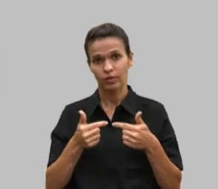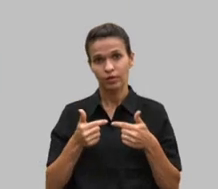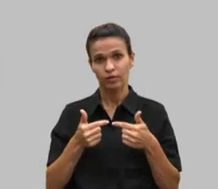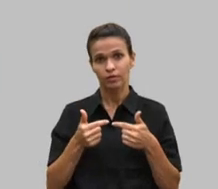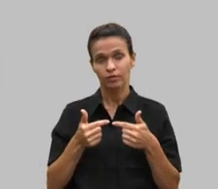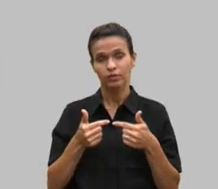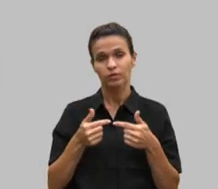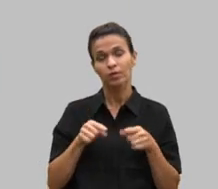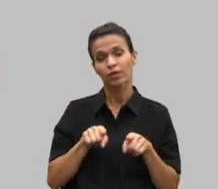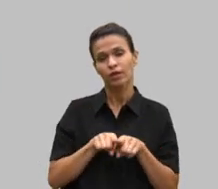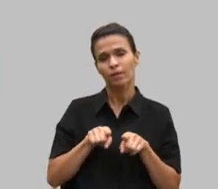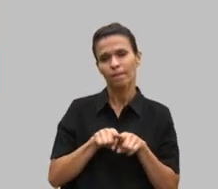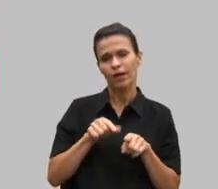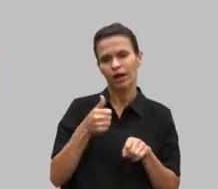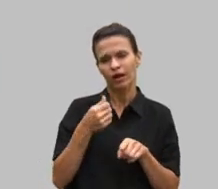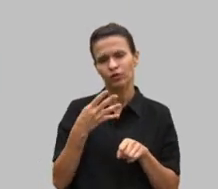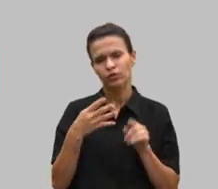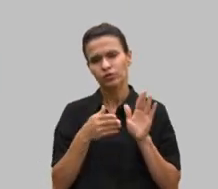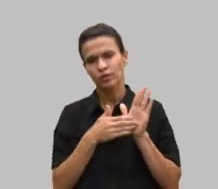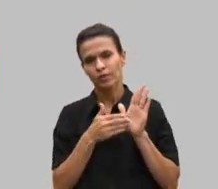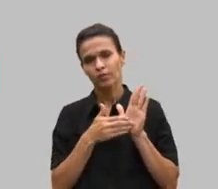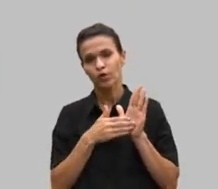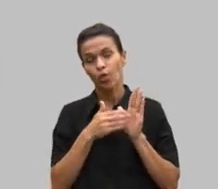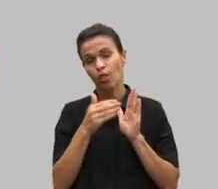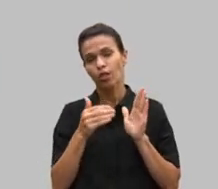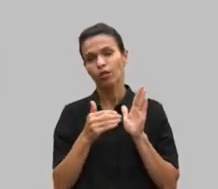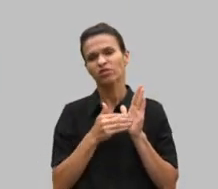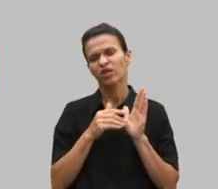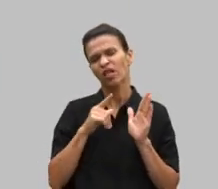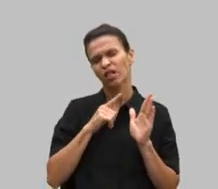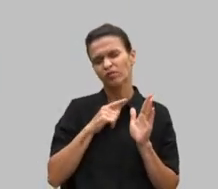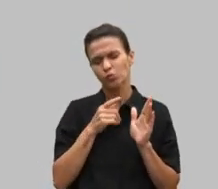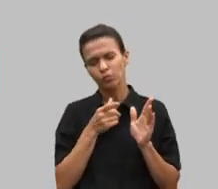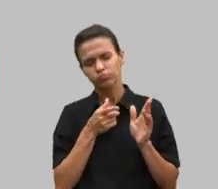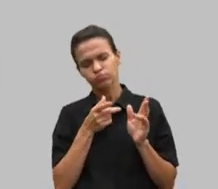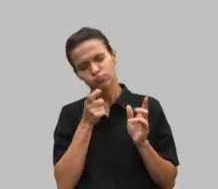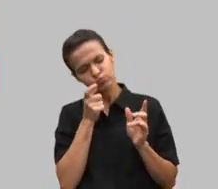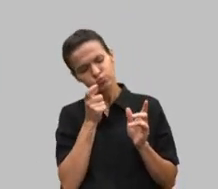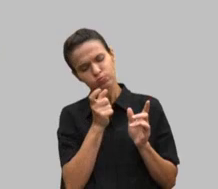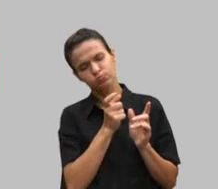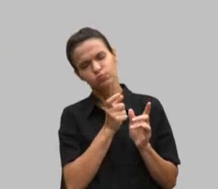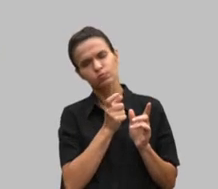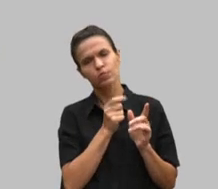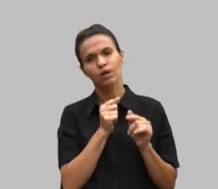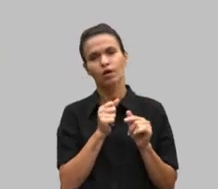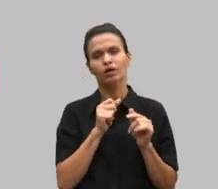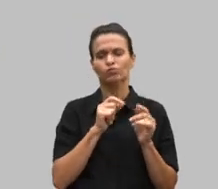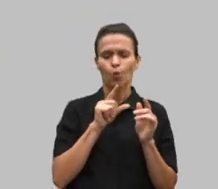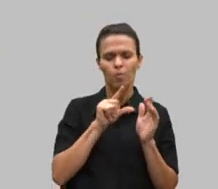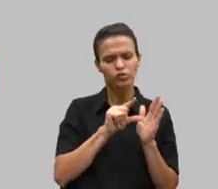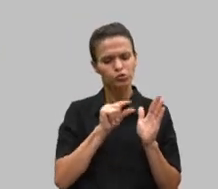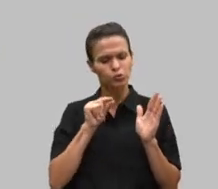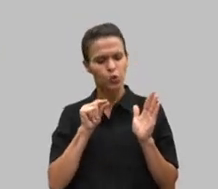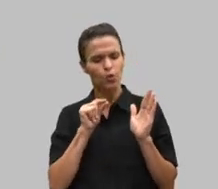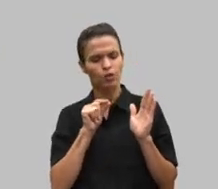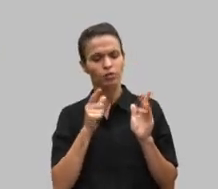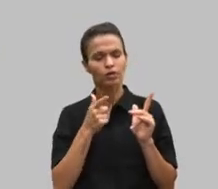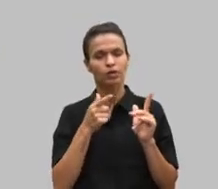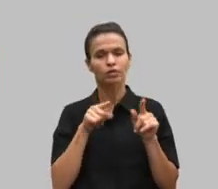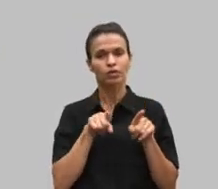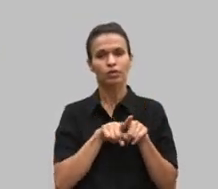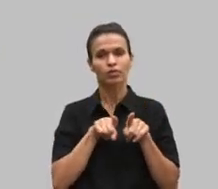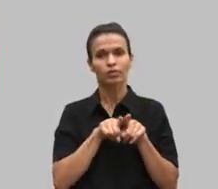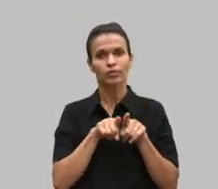tanto que 14 dessas propostas todas elas tiveram algum tipo de observação todas elas tiveram algum de e sendo elas